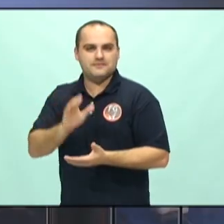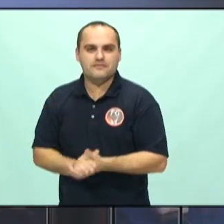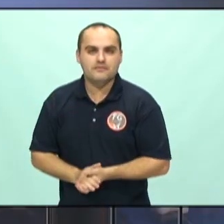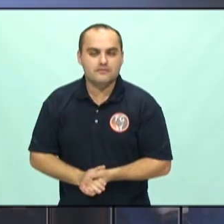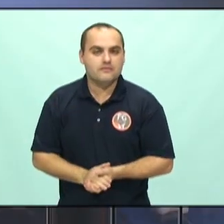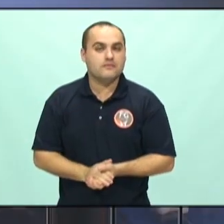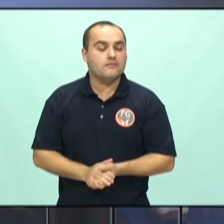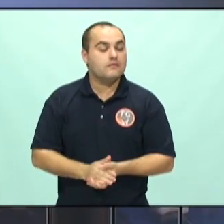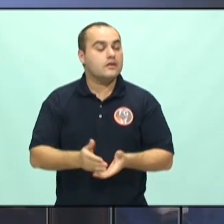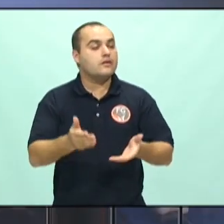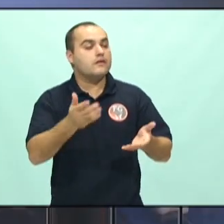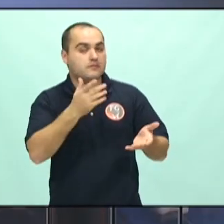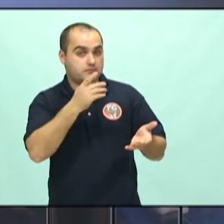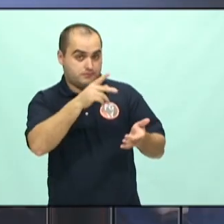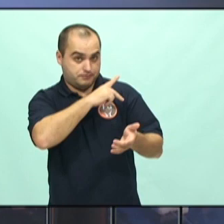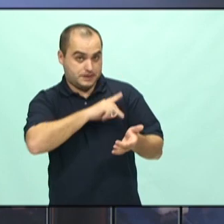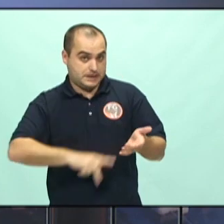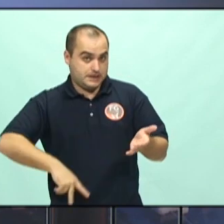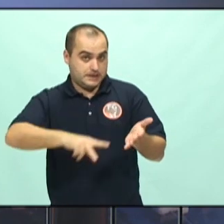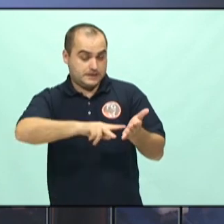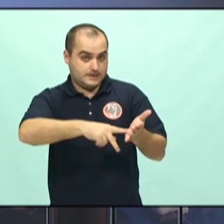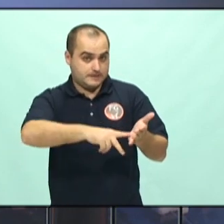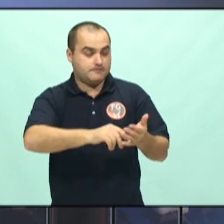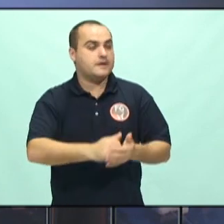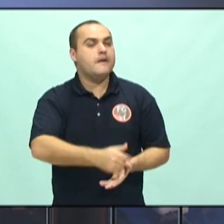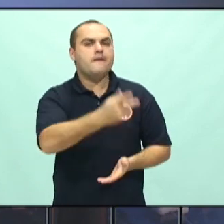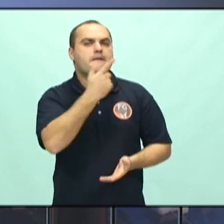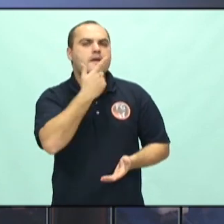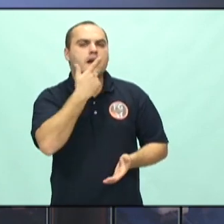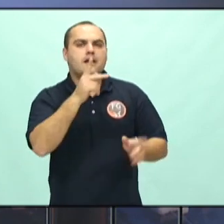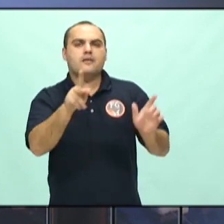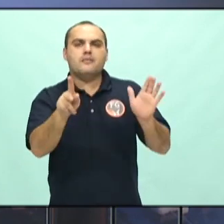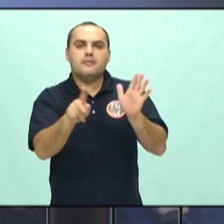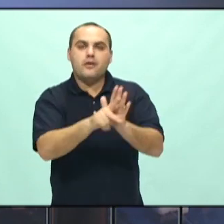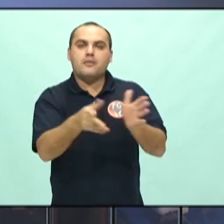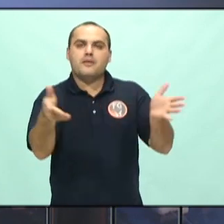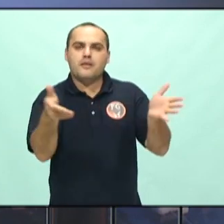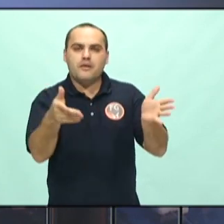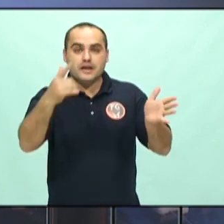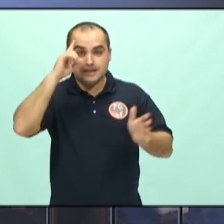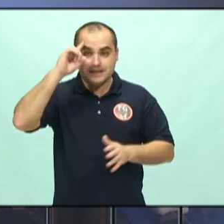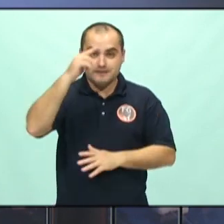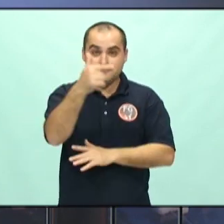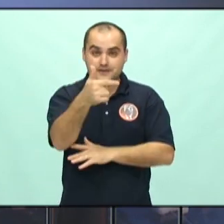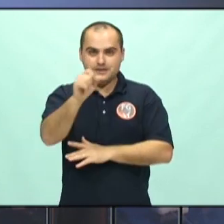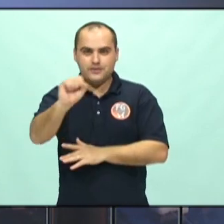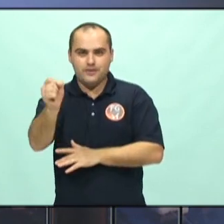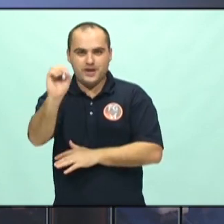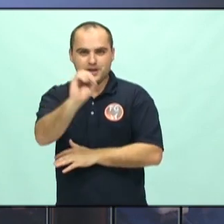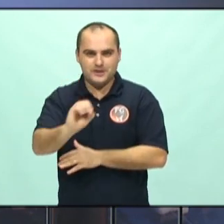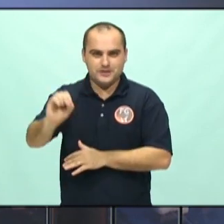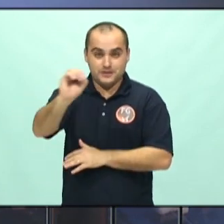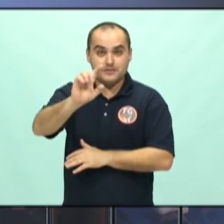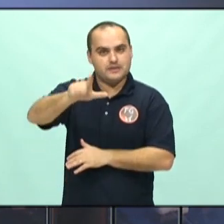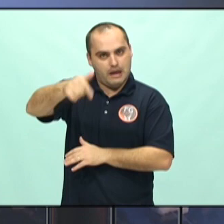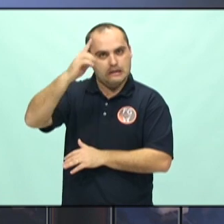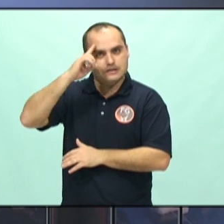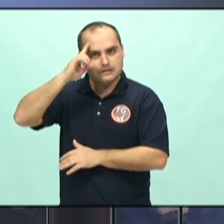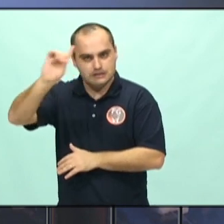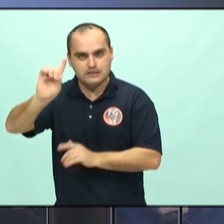falando a respeito do dia 28 de outubro, Dia do Servidor Público. Também a